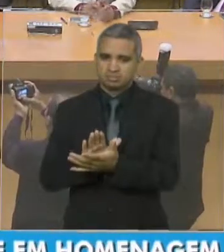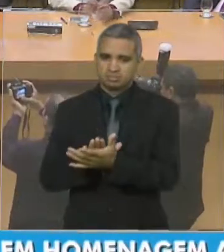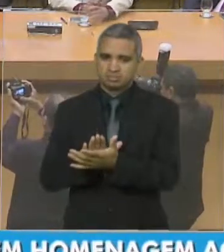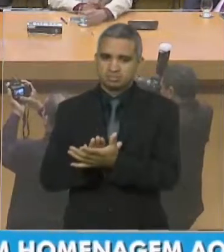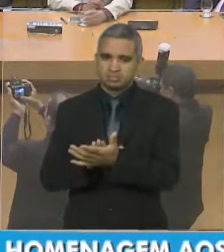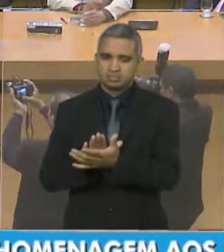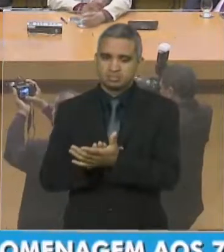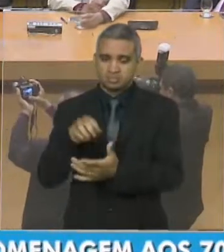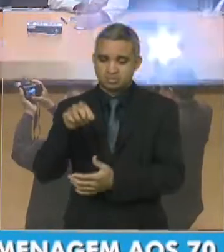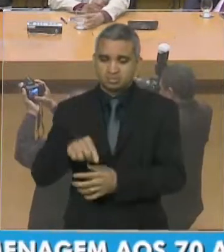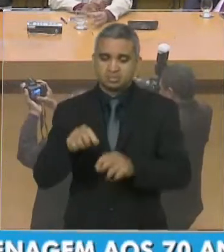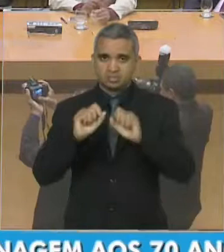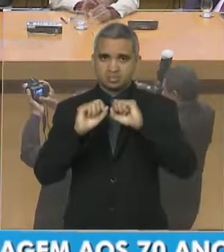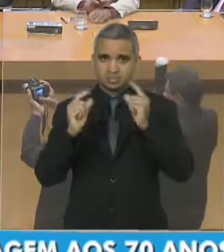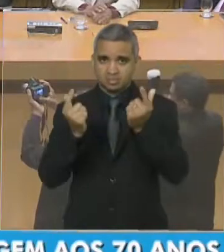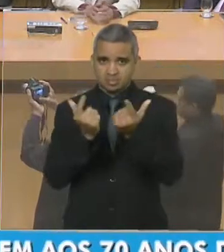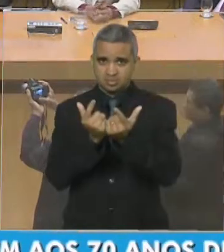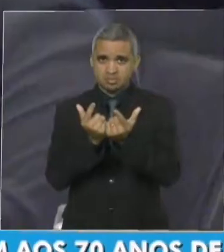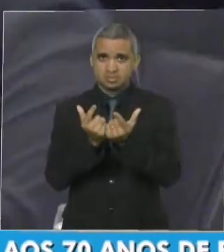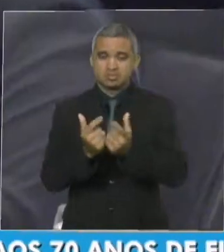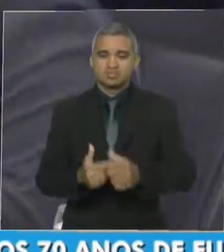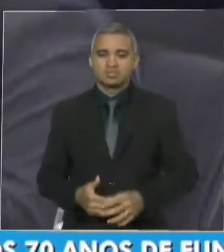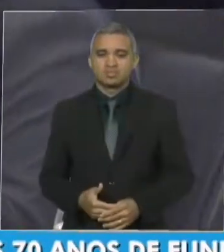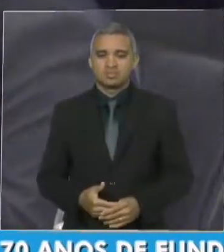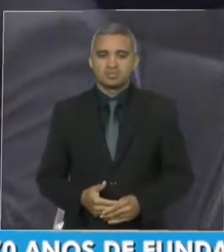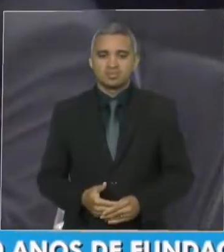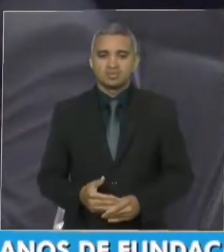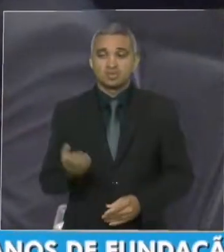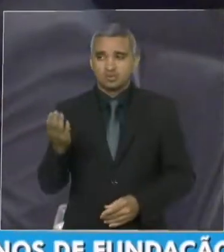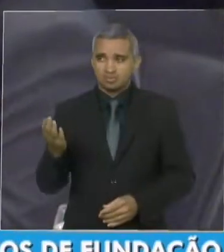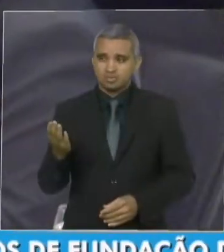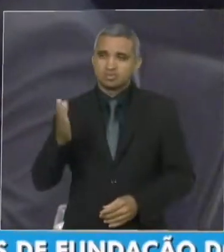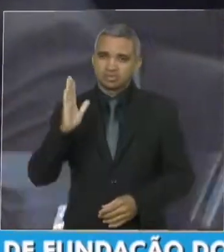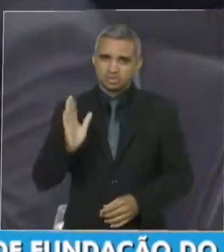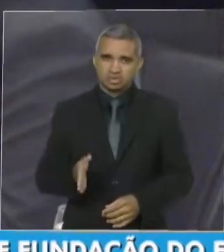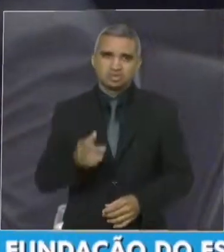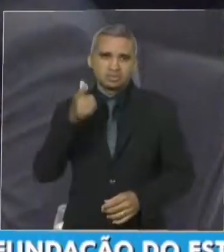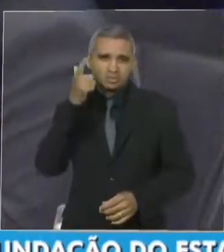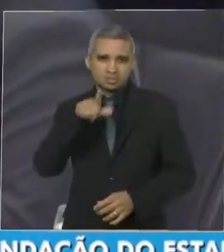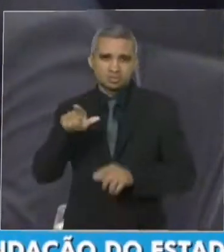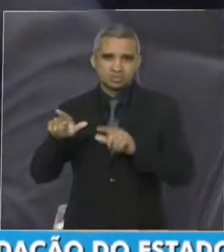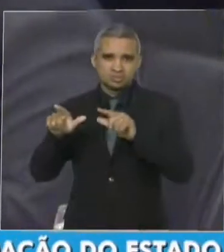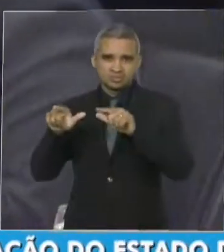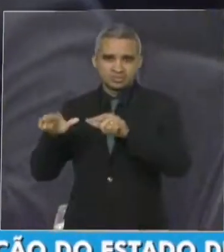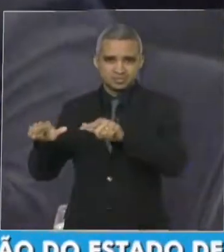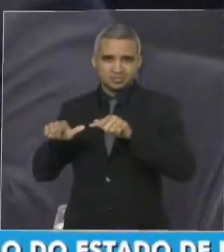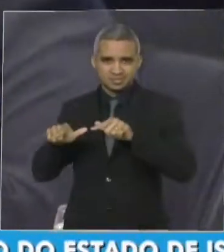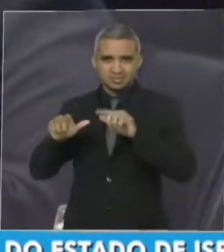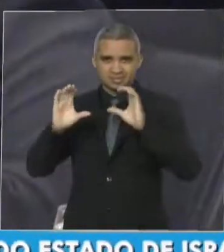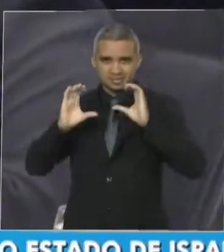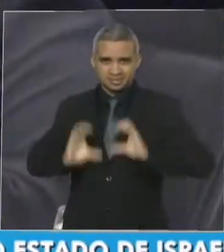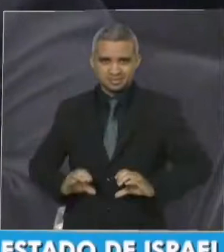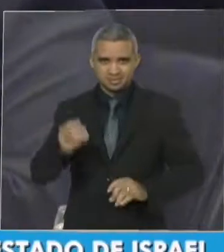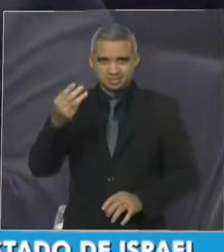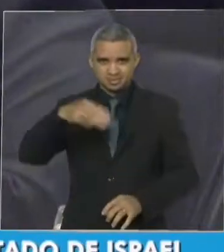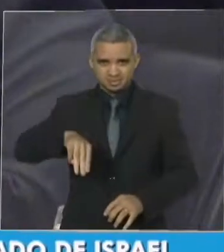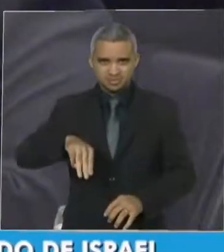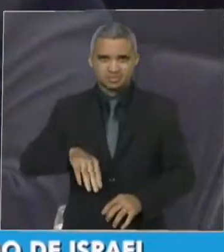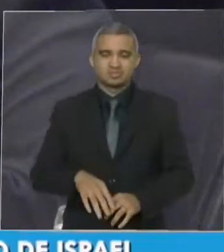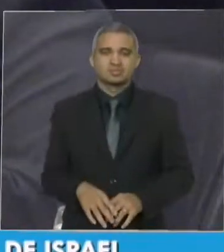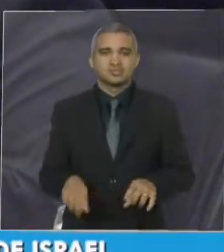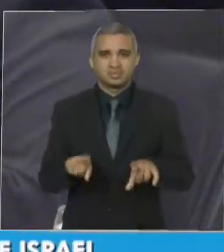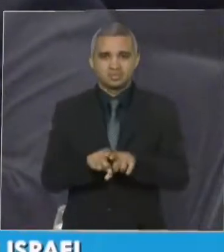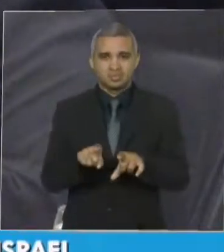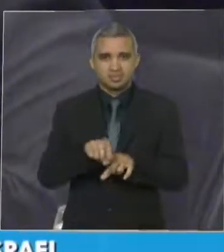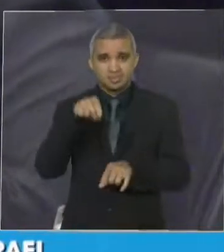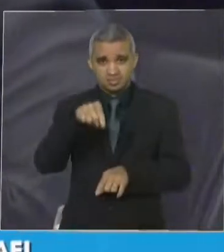desta casa mesmo, o Vossa Excelência já teve o título de cidadão maranhense. Dentro desta casa mesmo, Vossa Excelência já